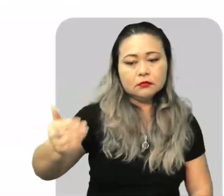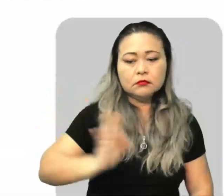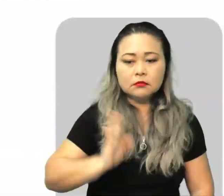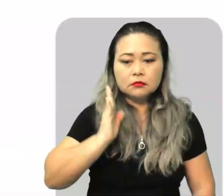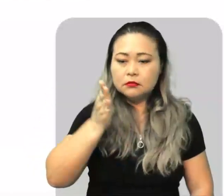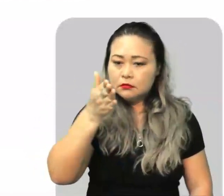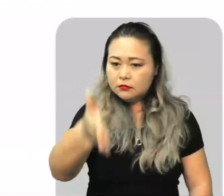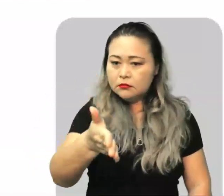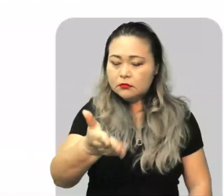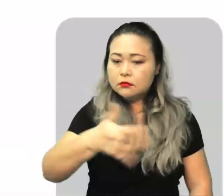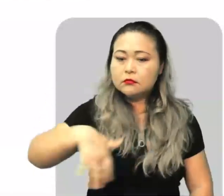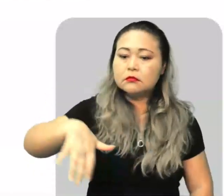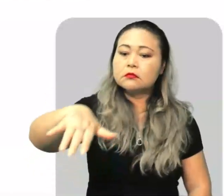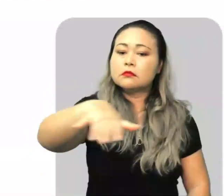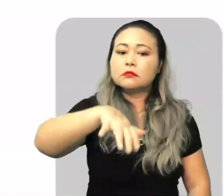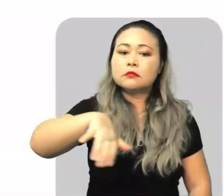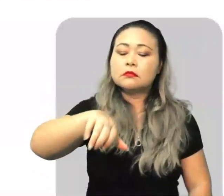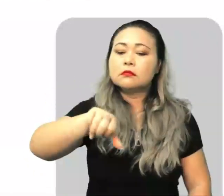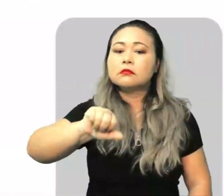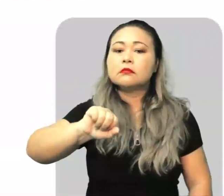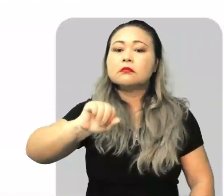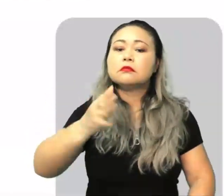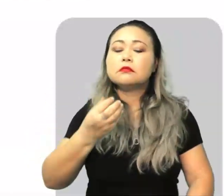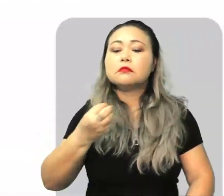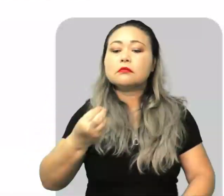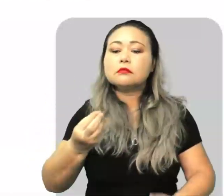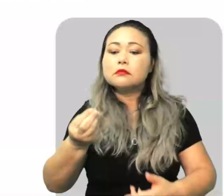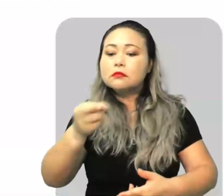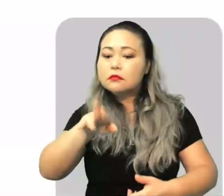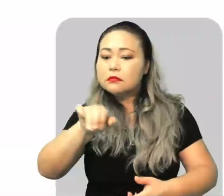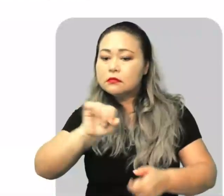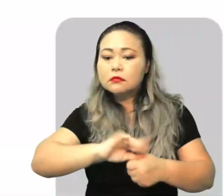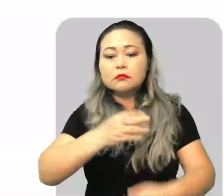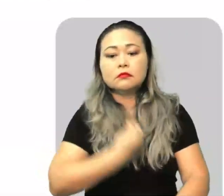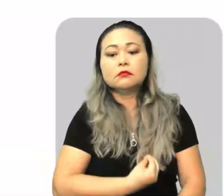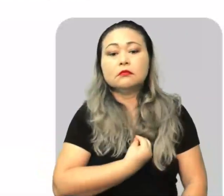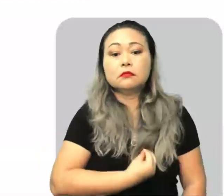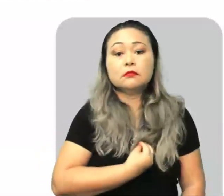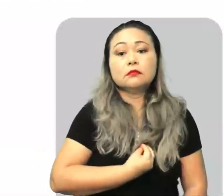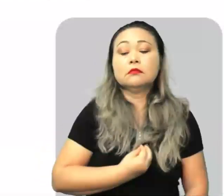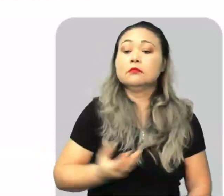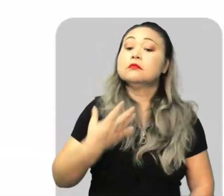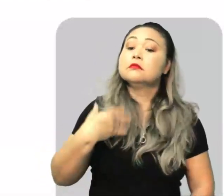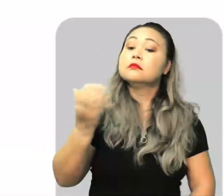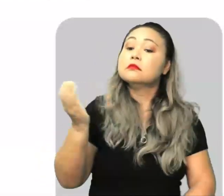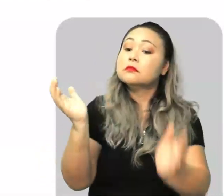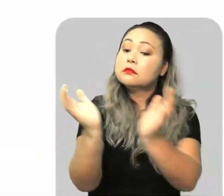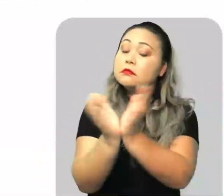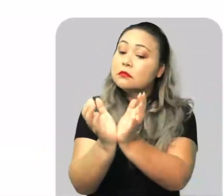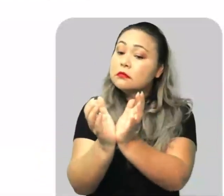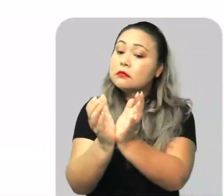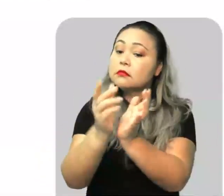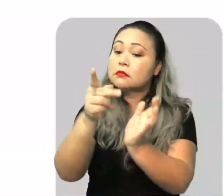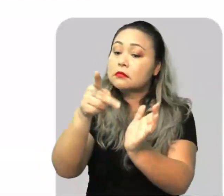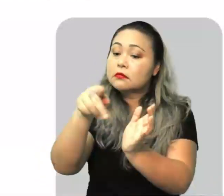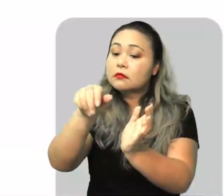mesma linha, reino dos seres vivos. Agora o 3, parte 3, que a gente vai falar sobre o